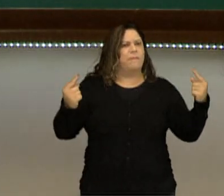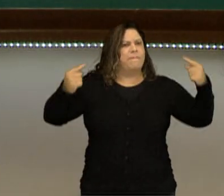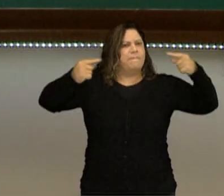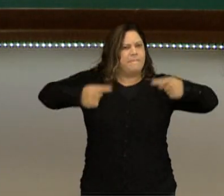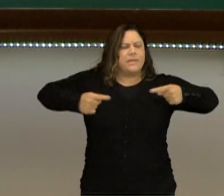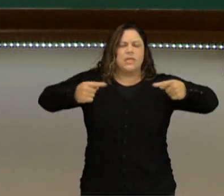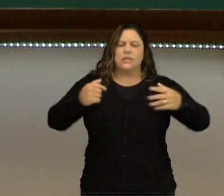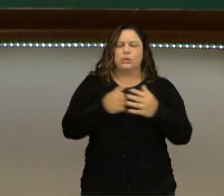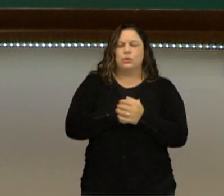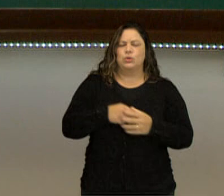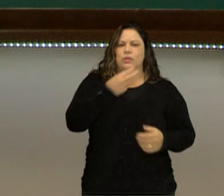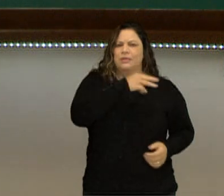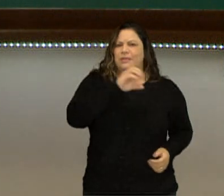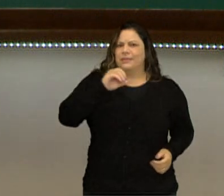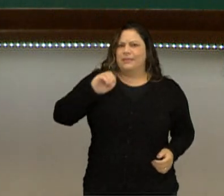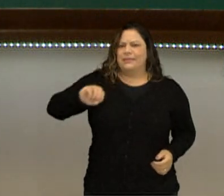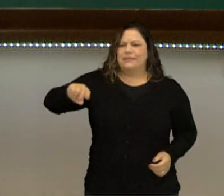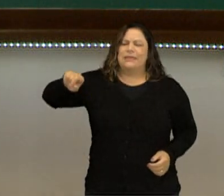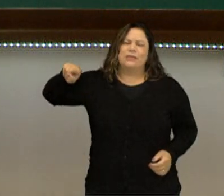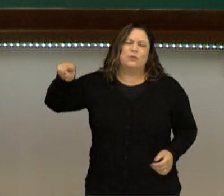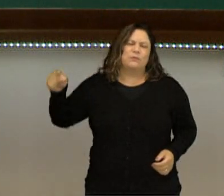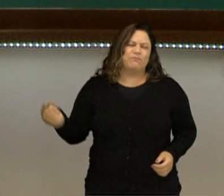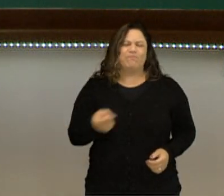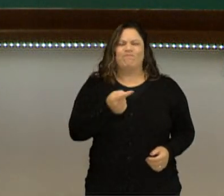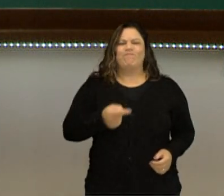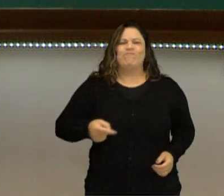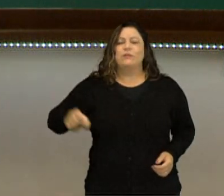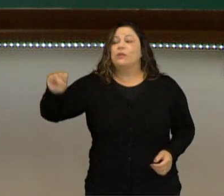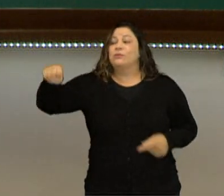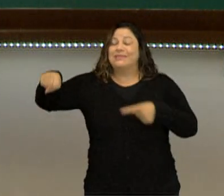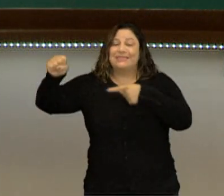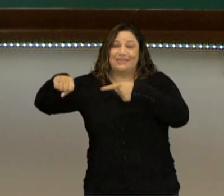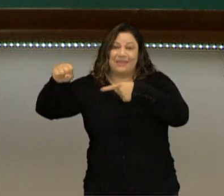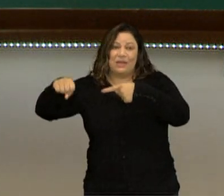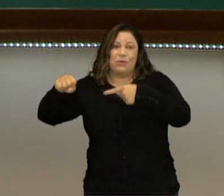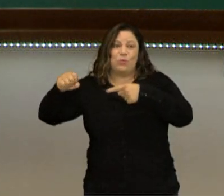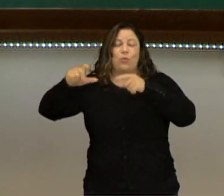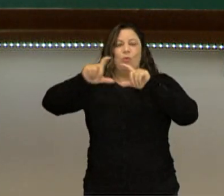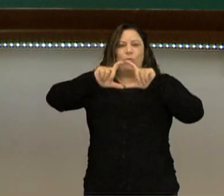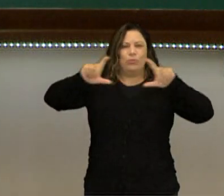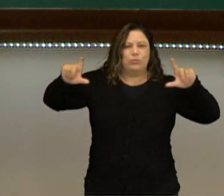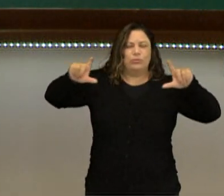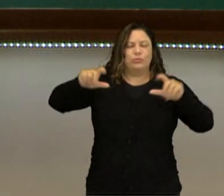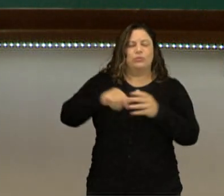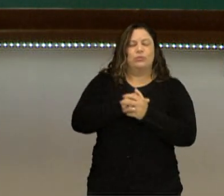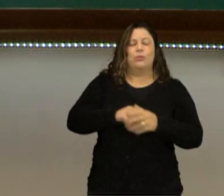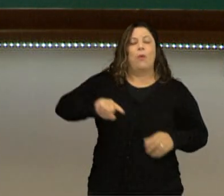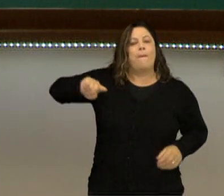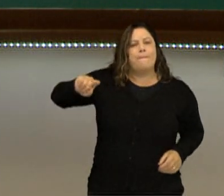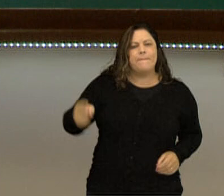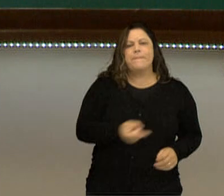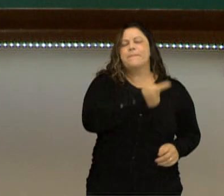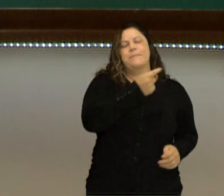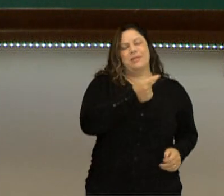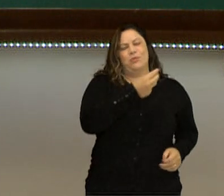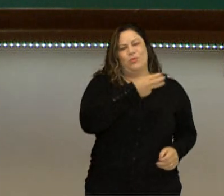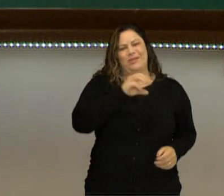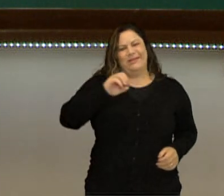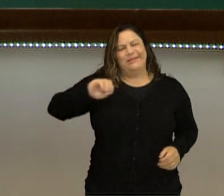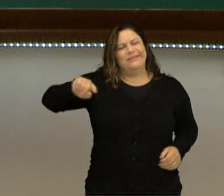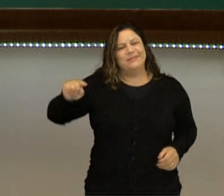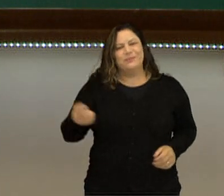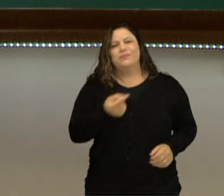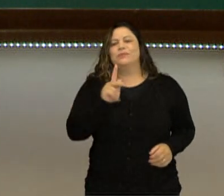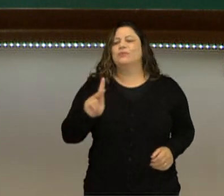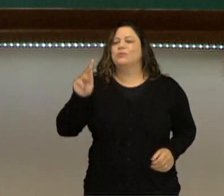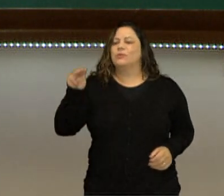é 300 milhões de metros por segundo ou 300 mil quilômetros por segundo. É uma velocidade